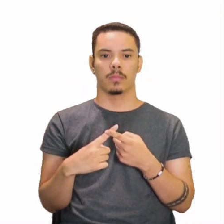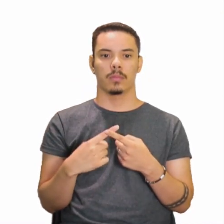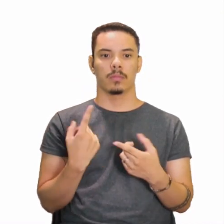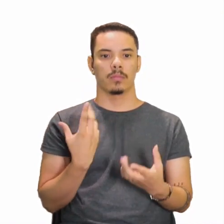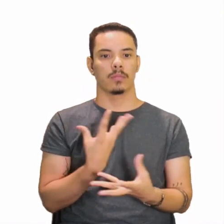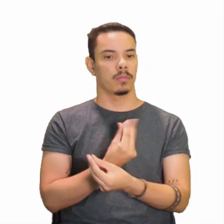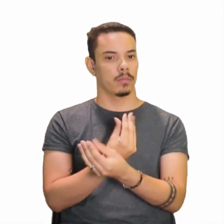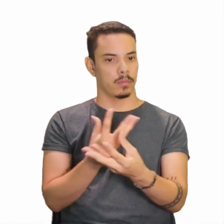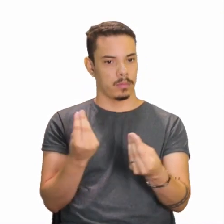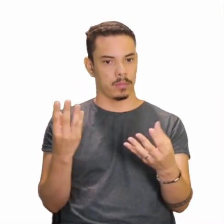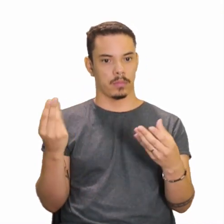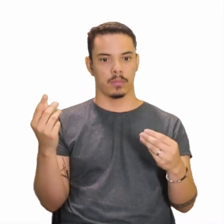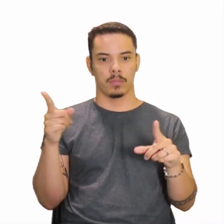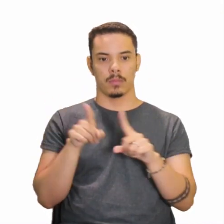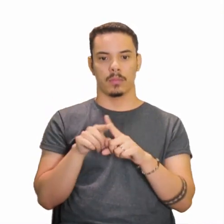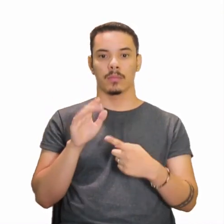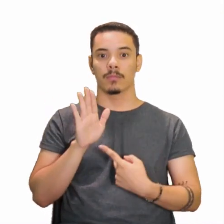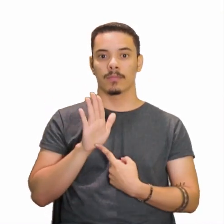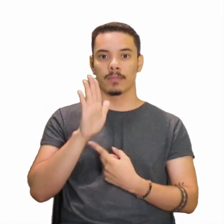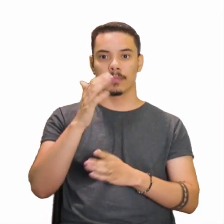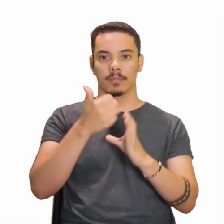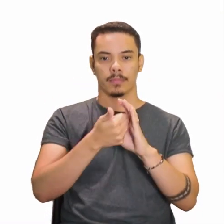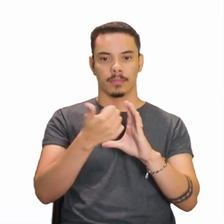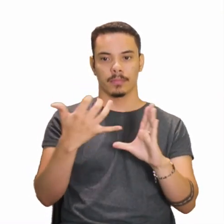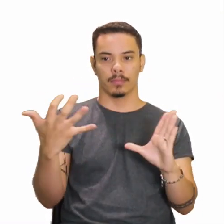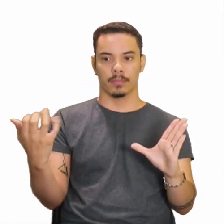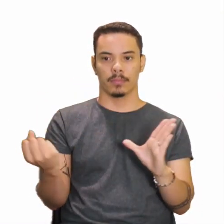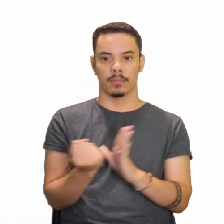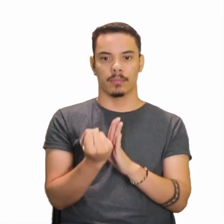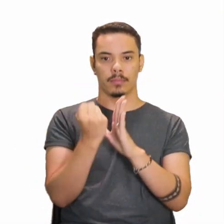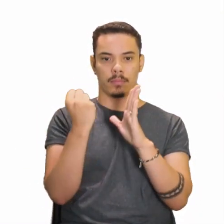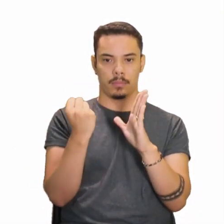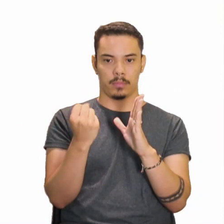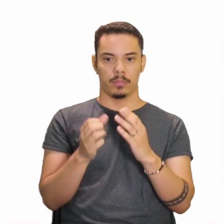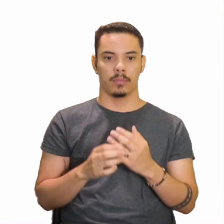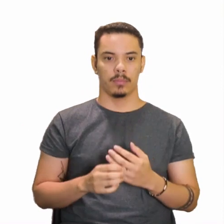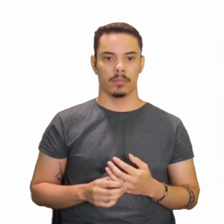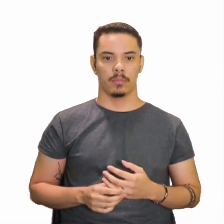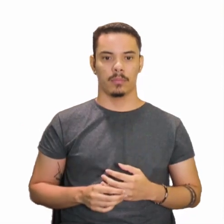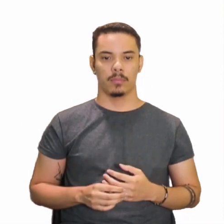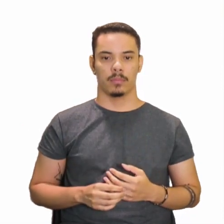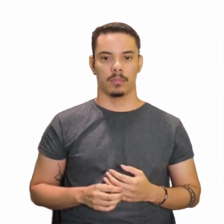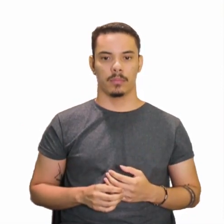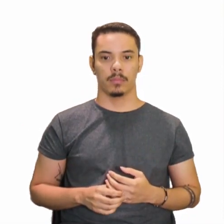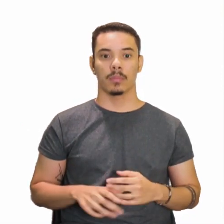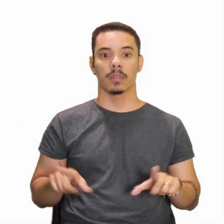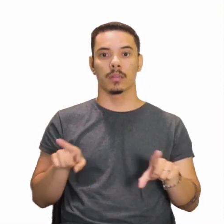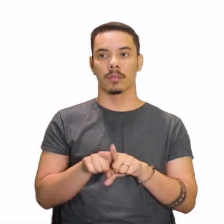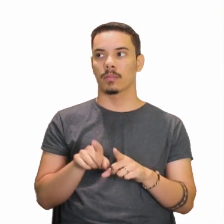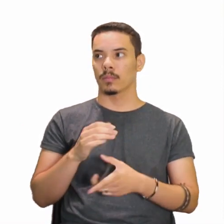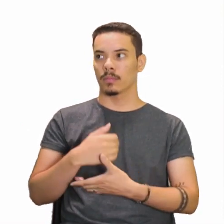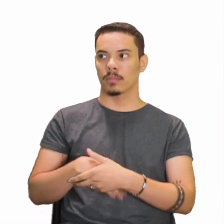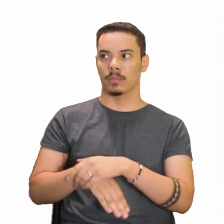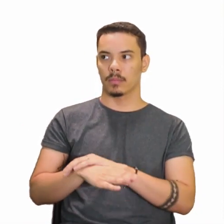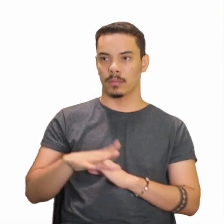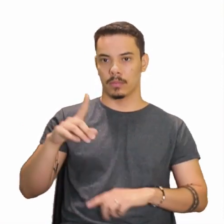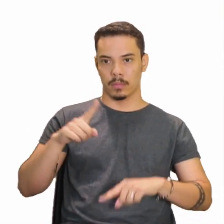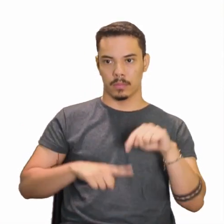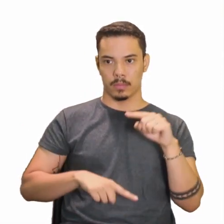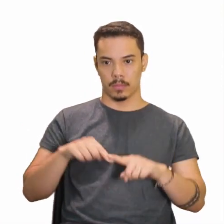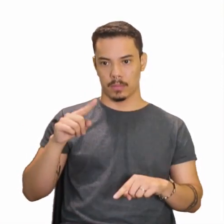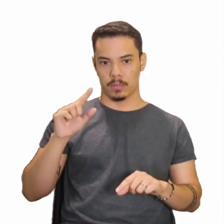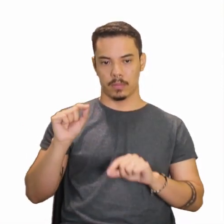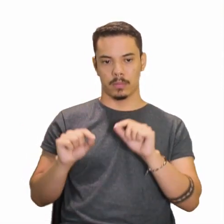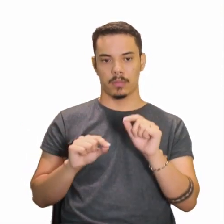muitas e costumam apresentar características marcantes, bem definidas. E nós vamos ter também como elemento narrativo